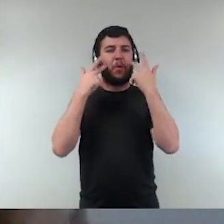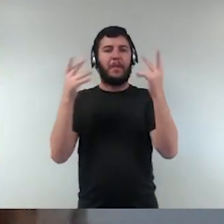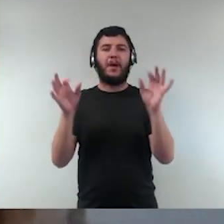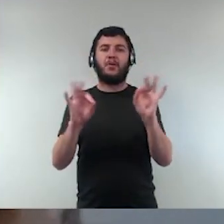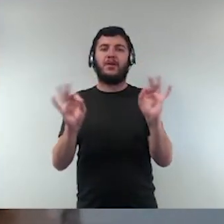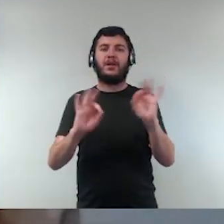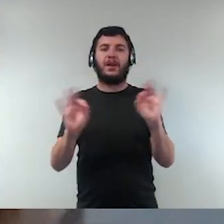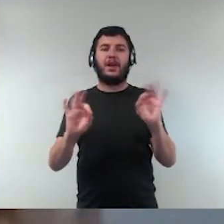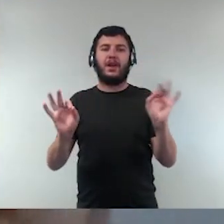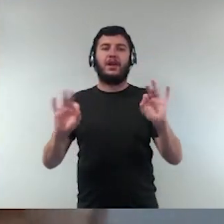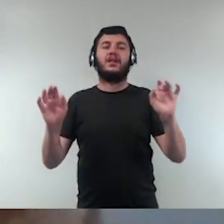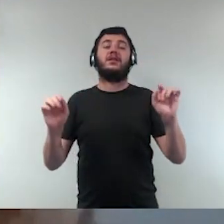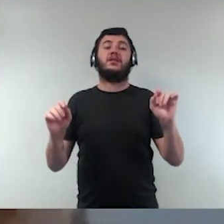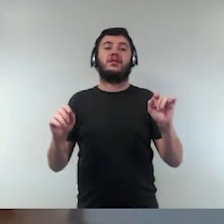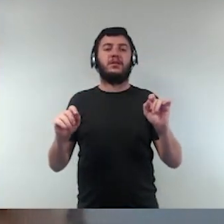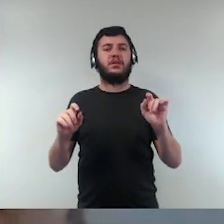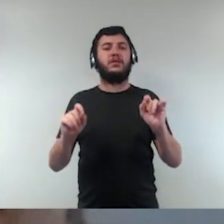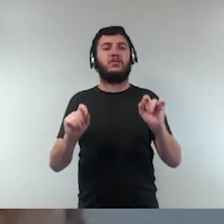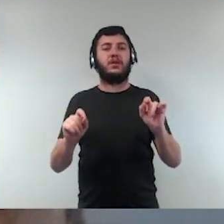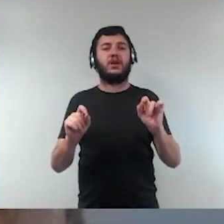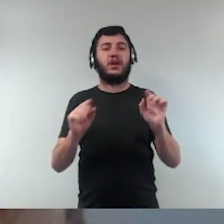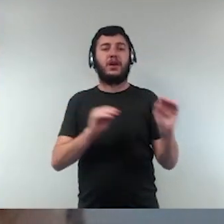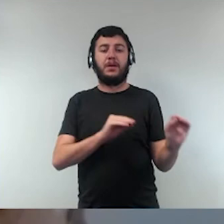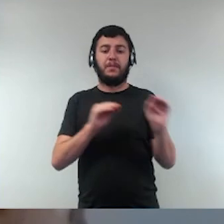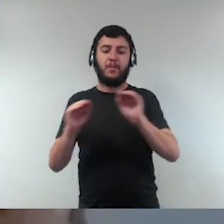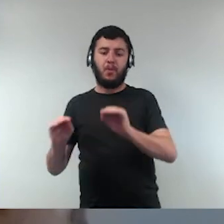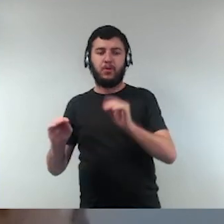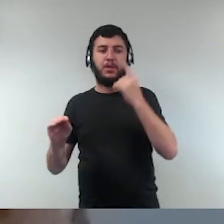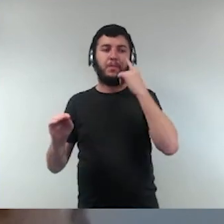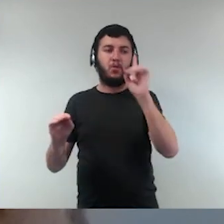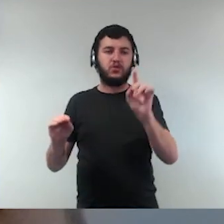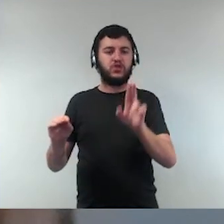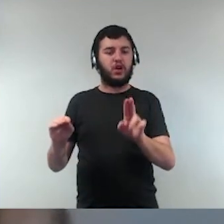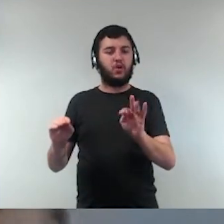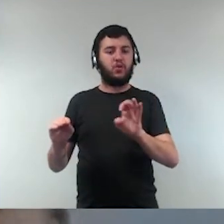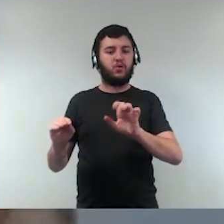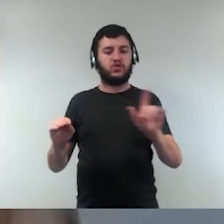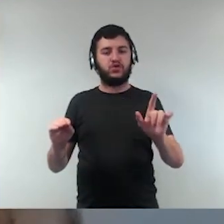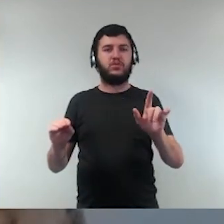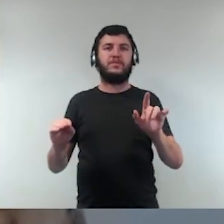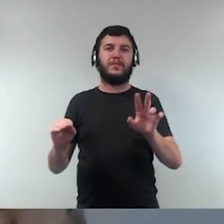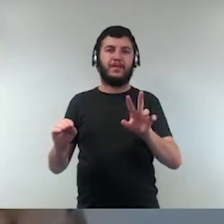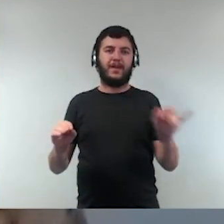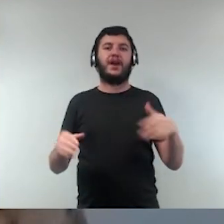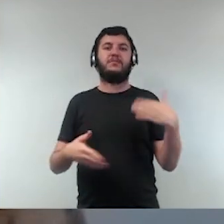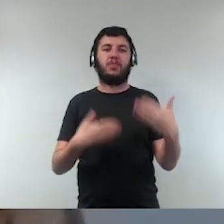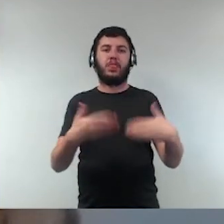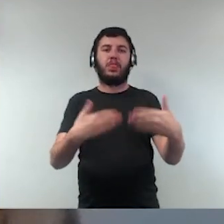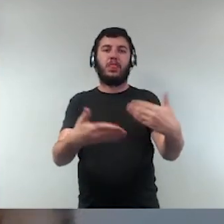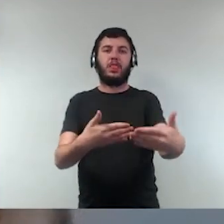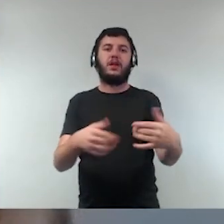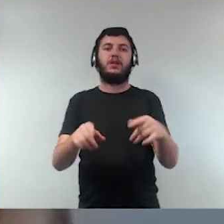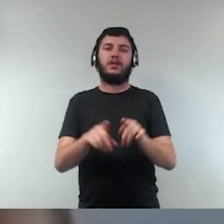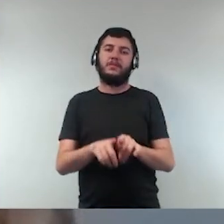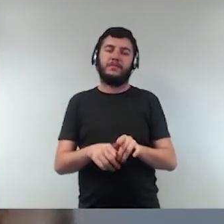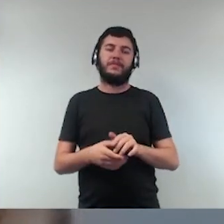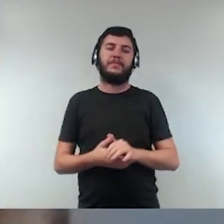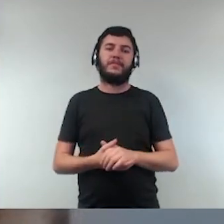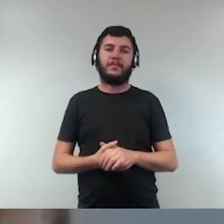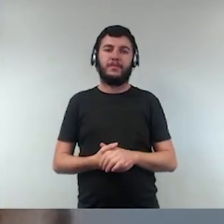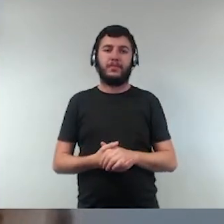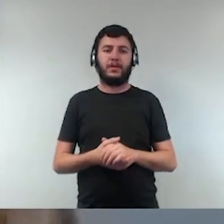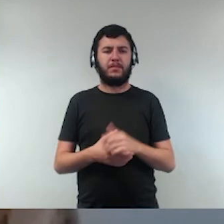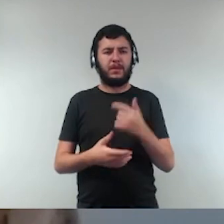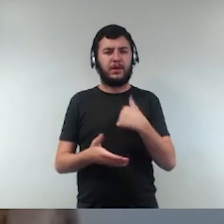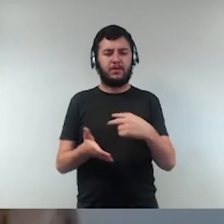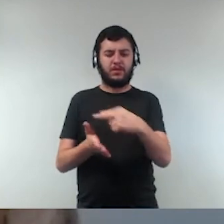para o dia útil subsequente. Eu acho que é perfeitamente possível defender isso. Necessário, inclusive. Eu estava, inclusive,